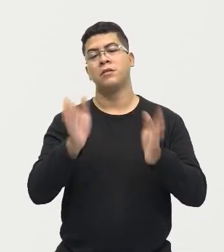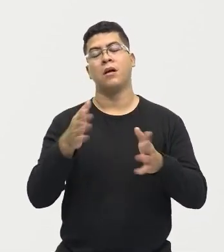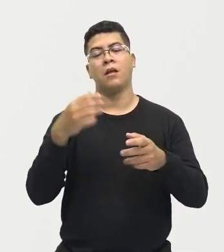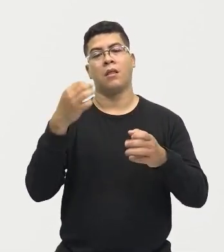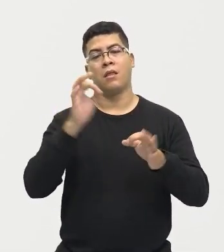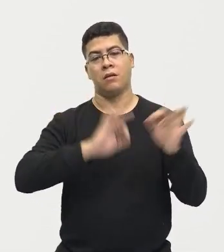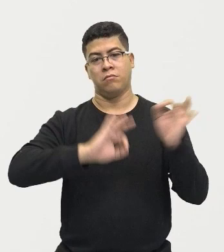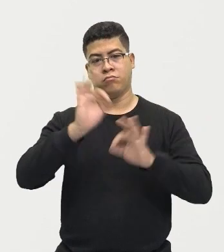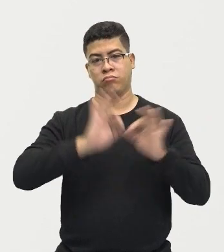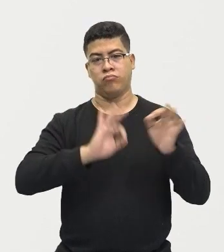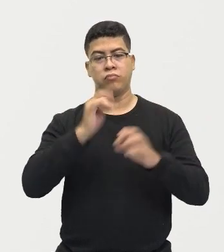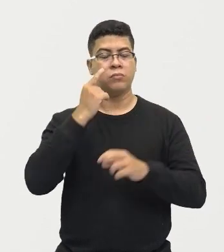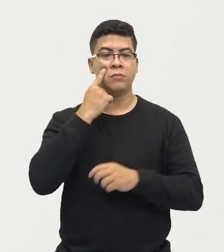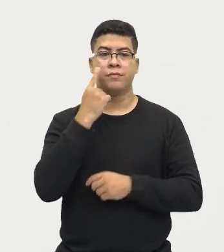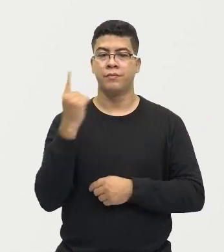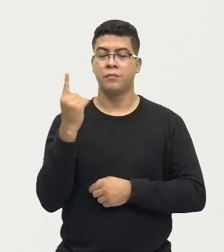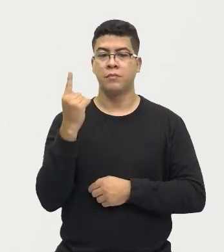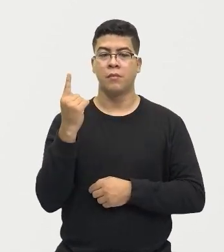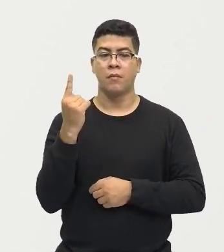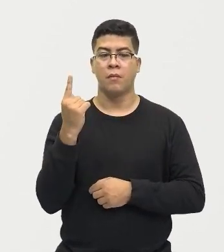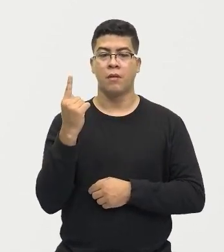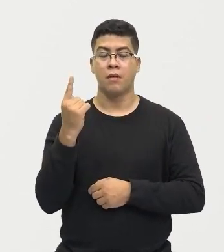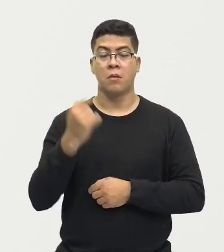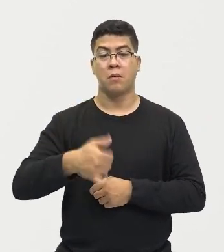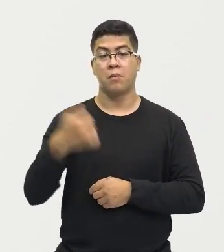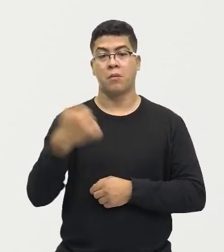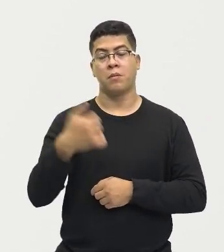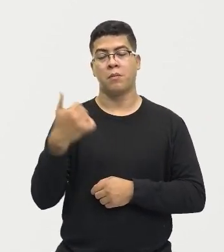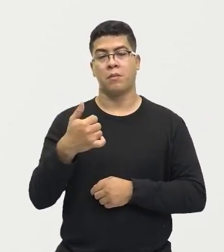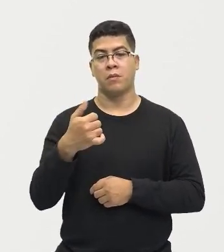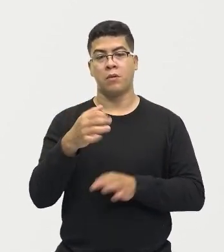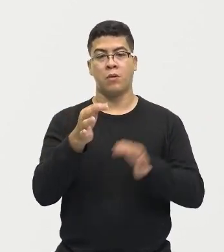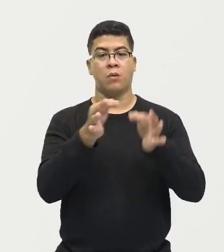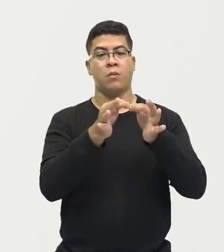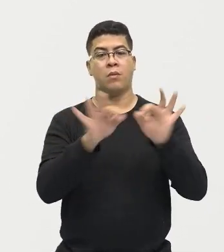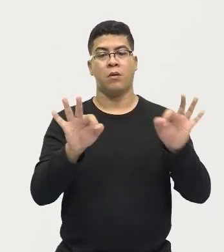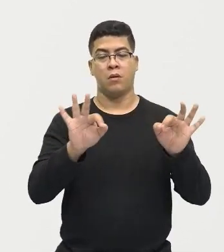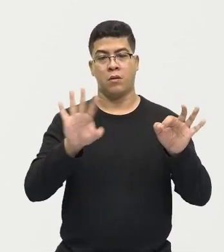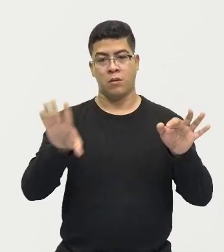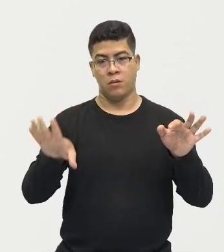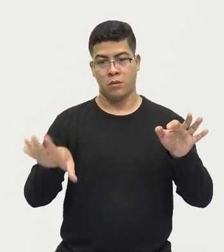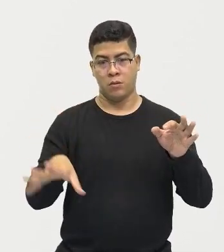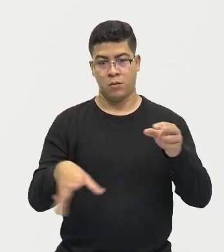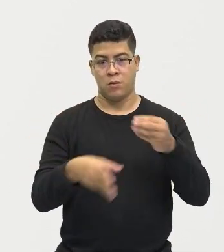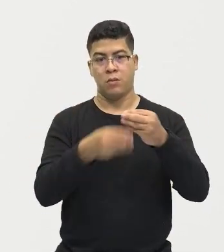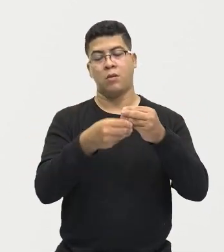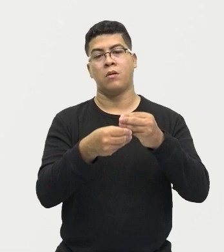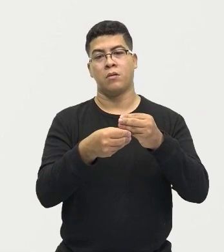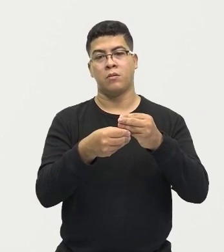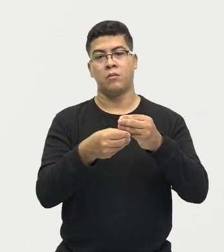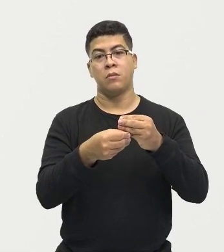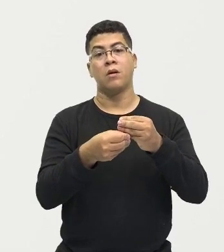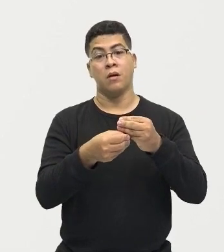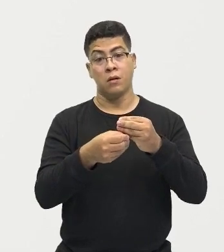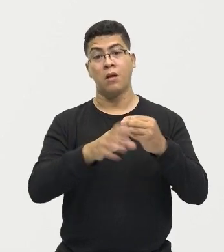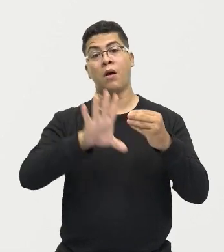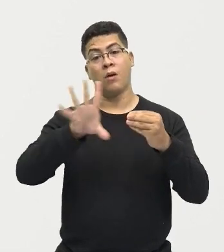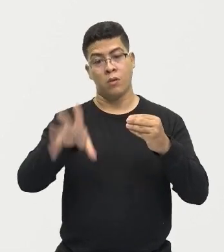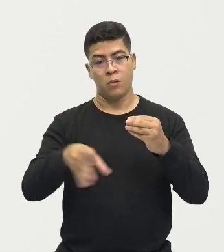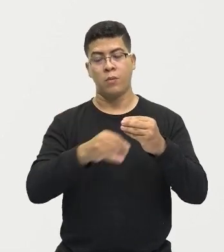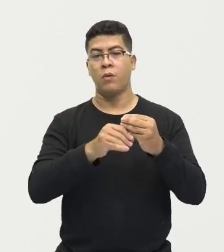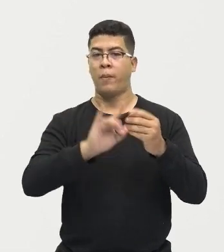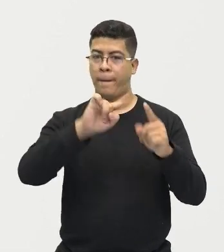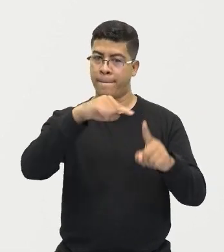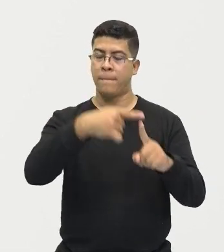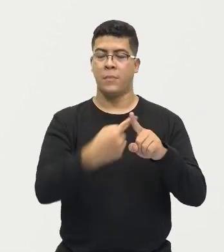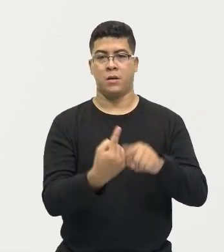restante aqui. Então vamos lá. Vamos falar primeiro do período composto. Se ele é composto por mais de um, não é isso? Então